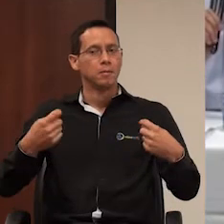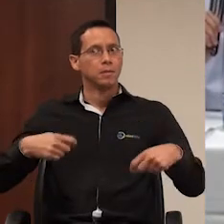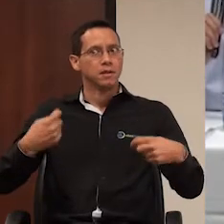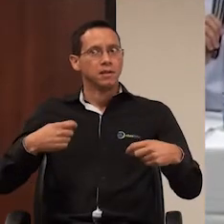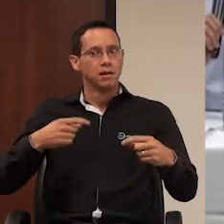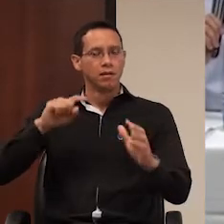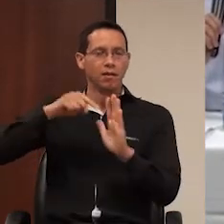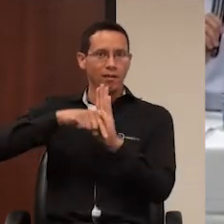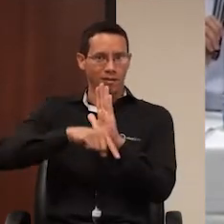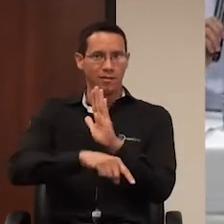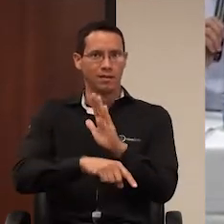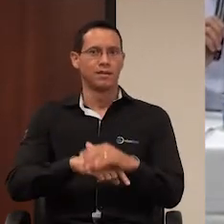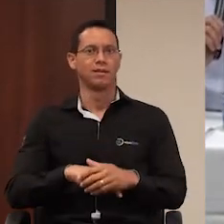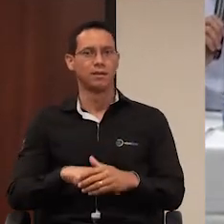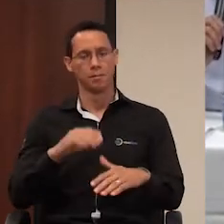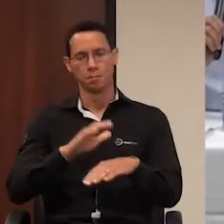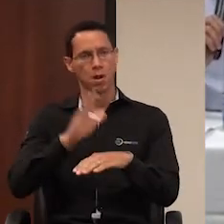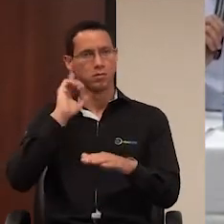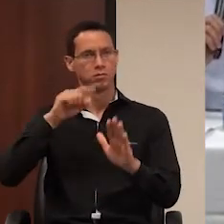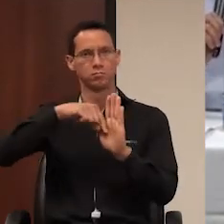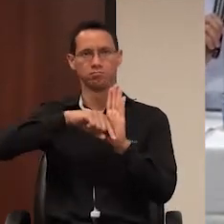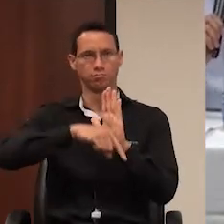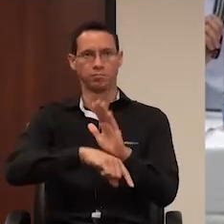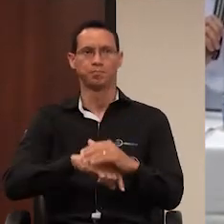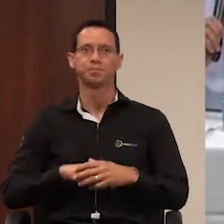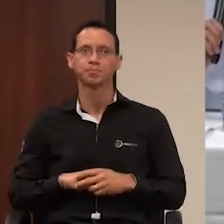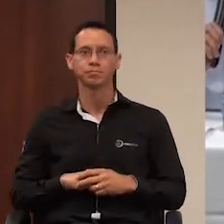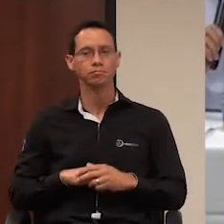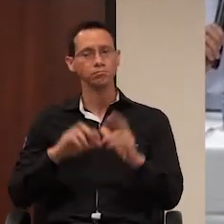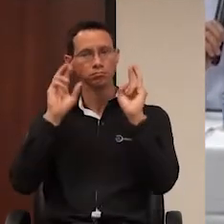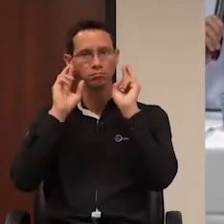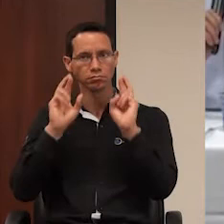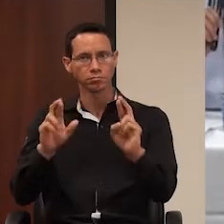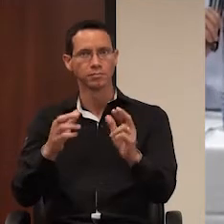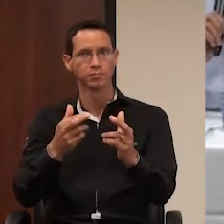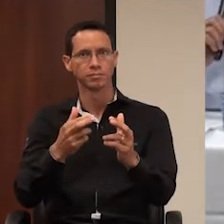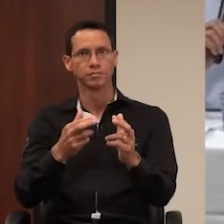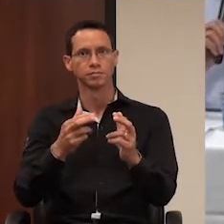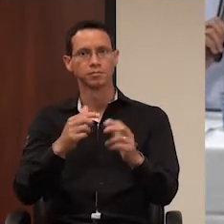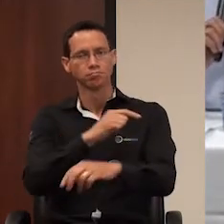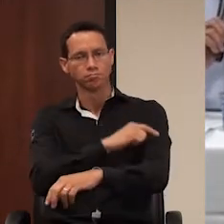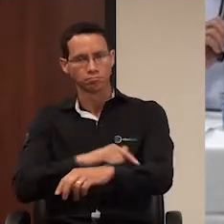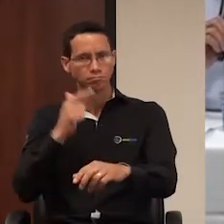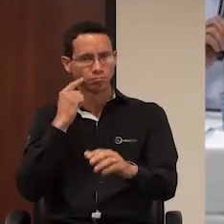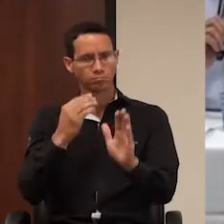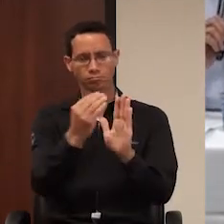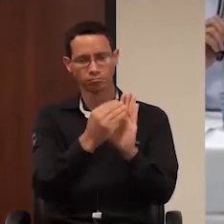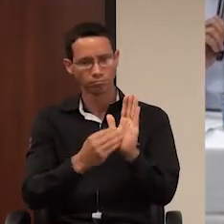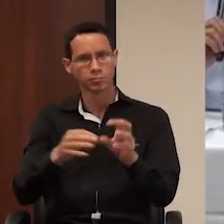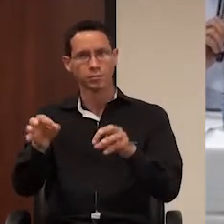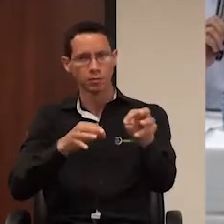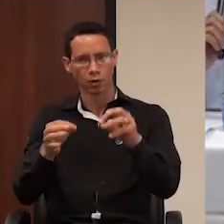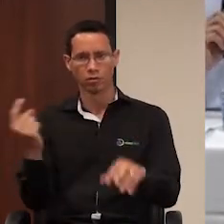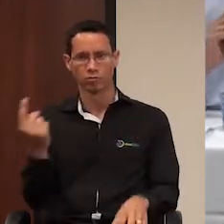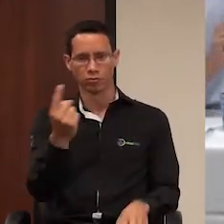complexo. Muito mais complexo. Em respeito à confecção desse plano individual de exercício de